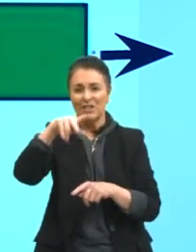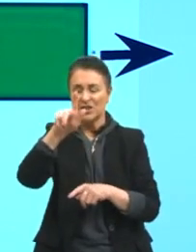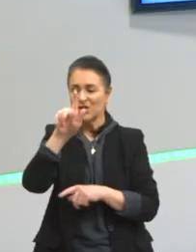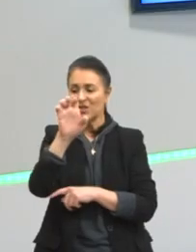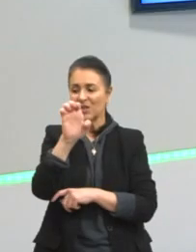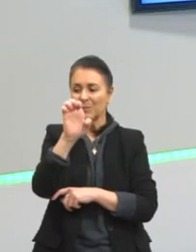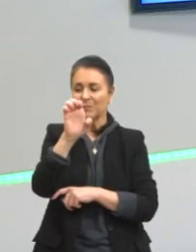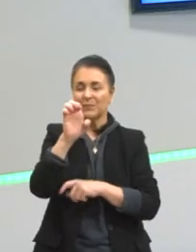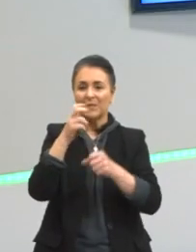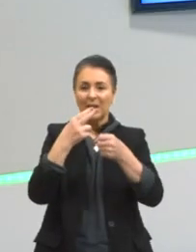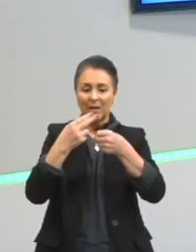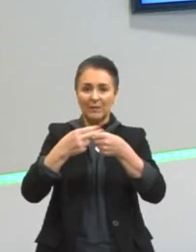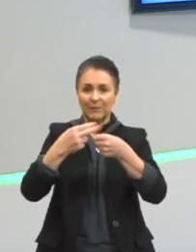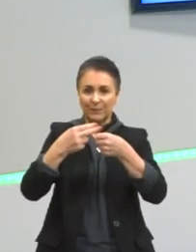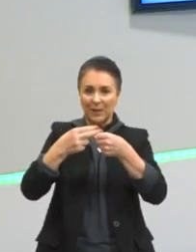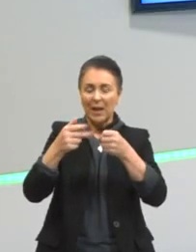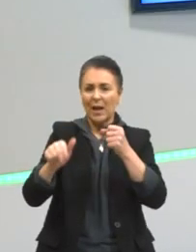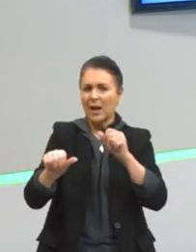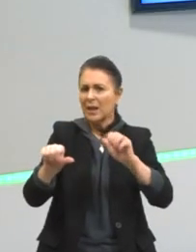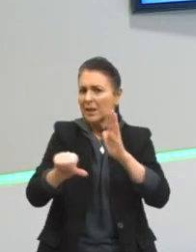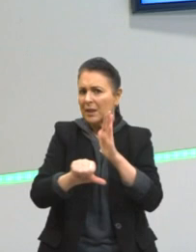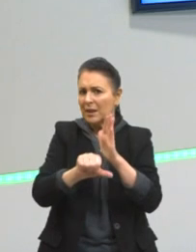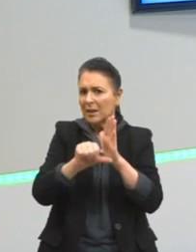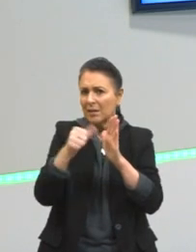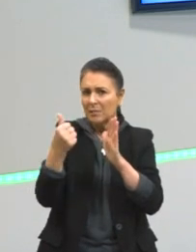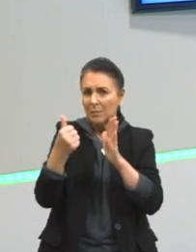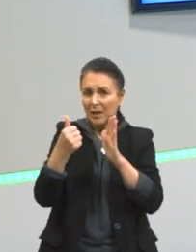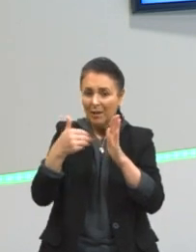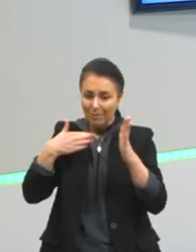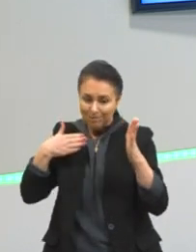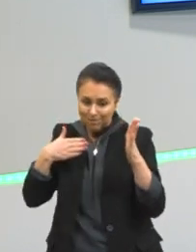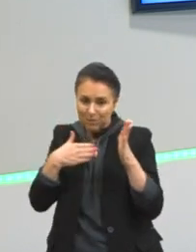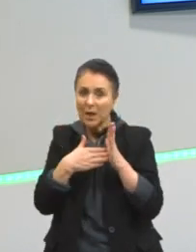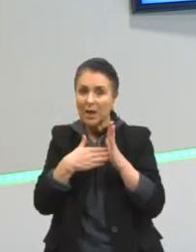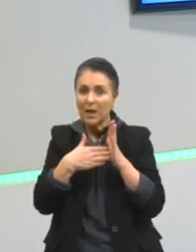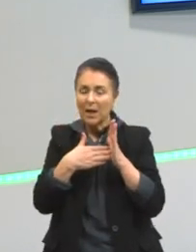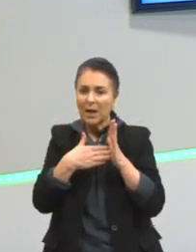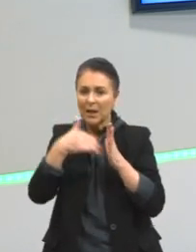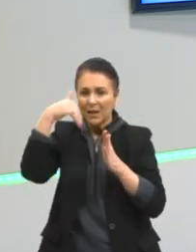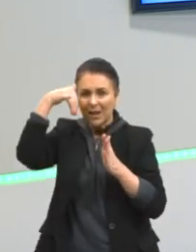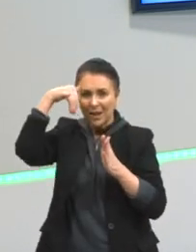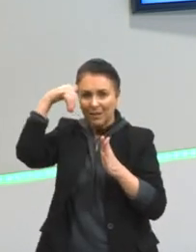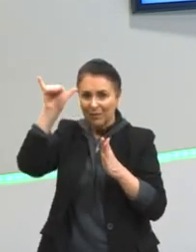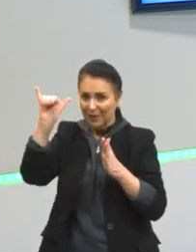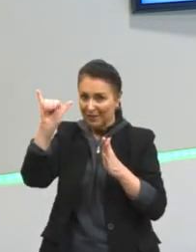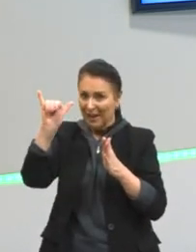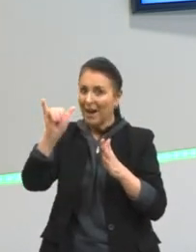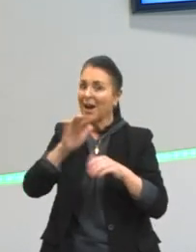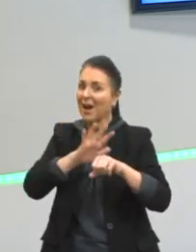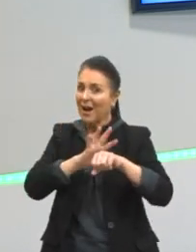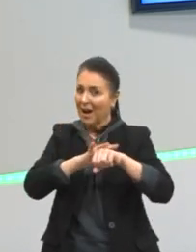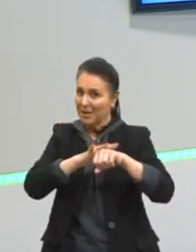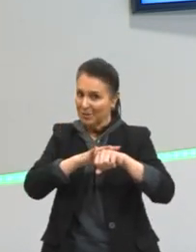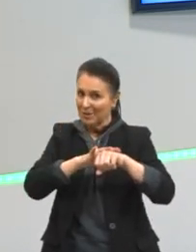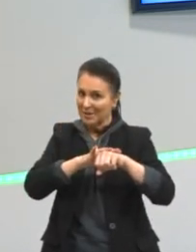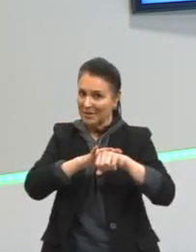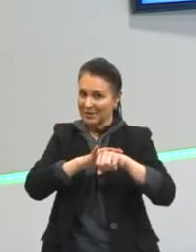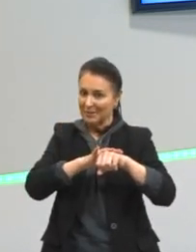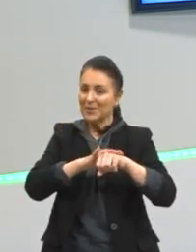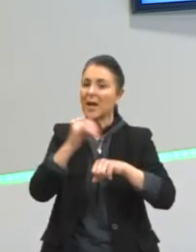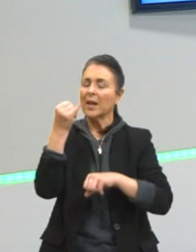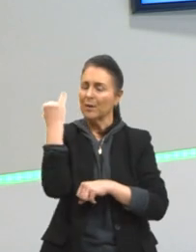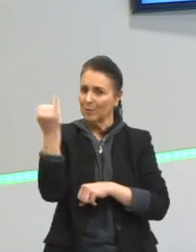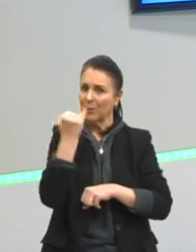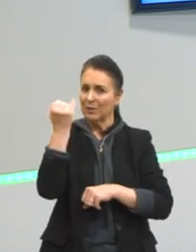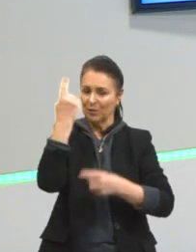É Uma das uma das primeiras ali Barreiras que tem ali que o sistema imunológico tem uma barreira contra os patógenos